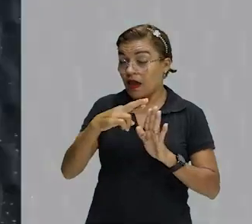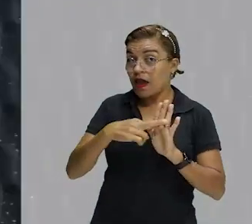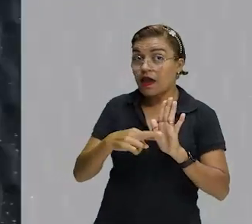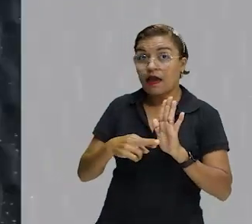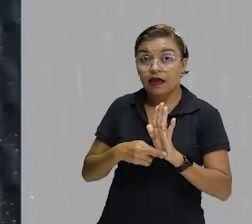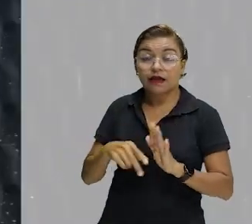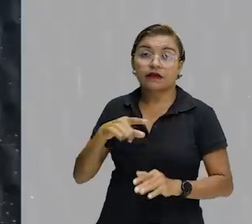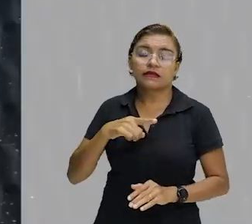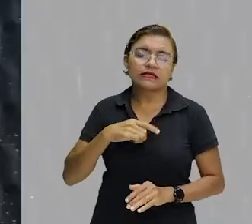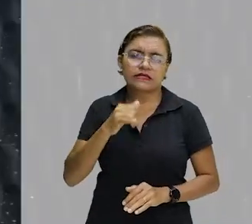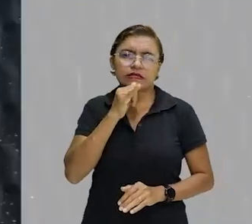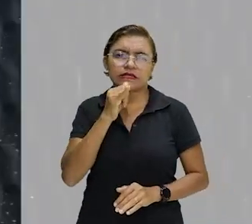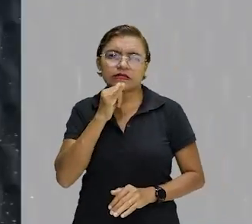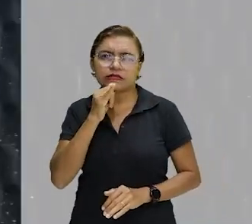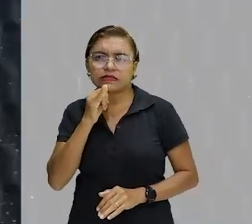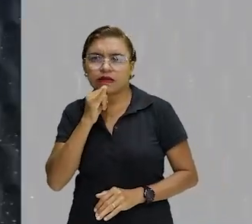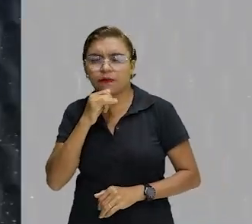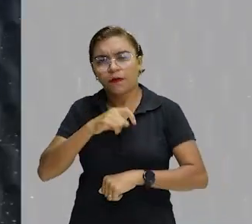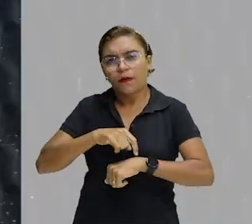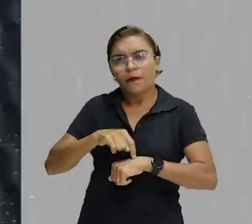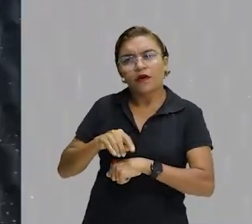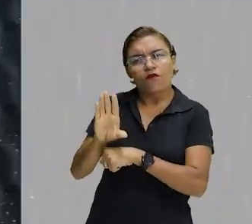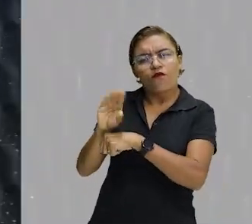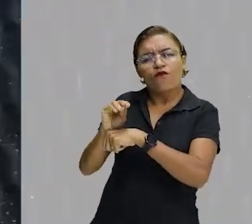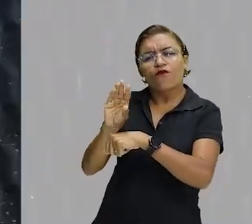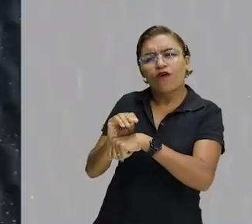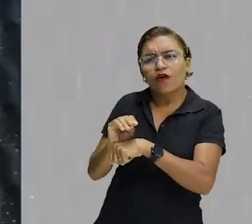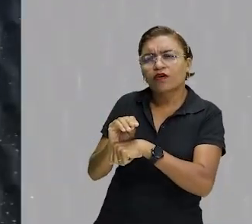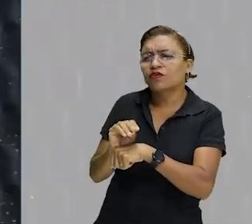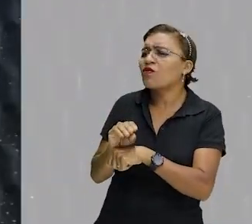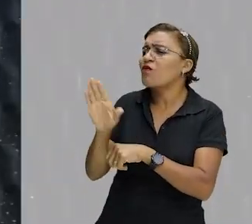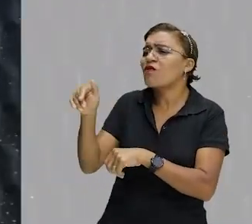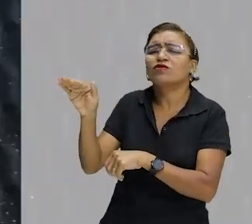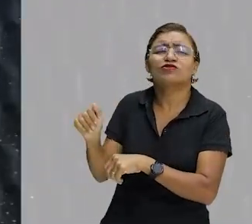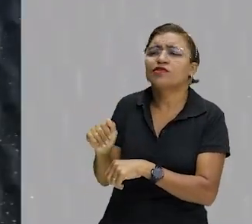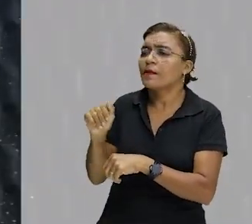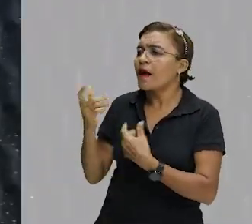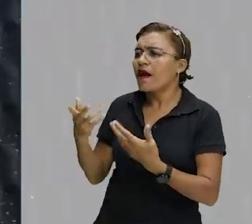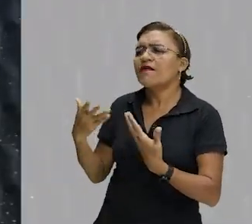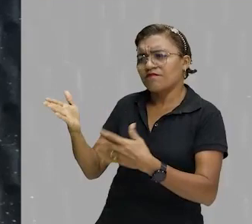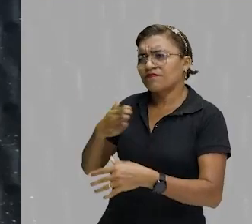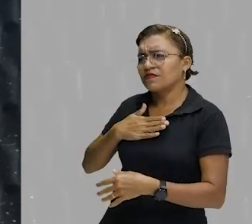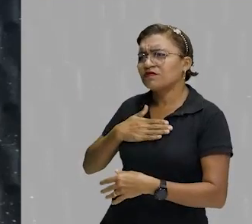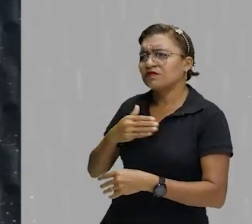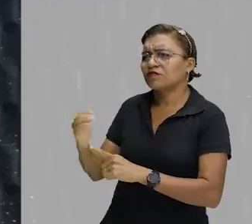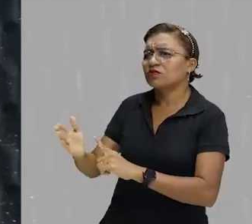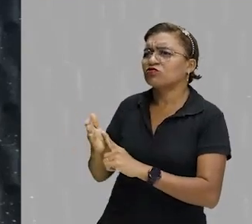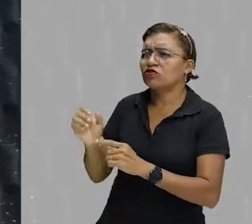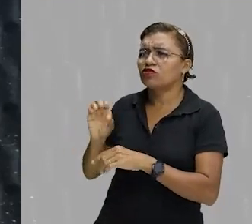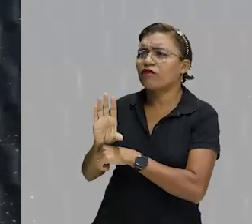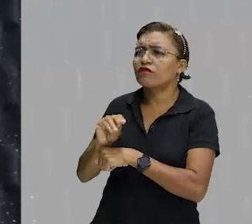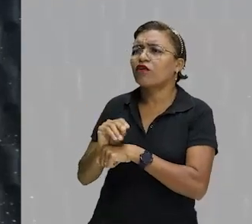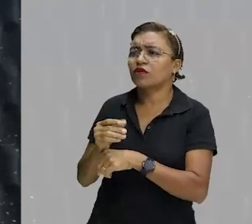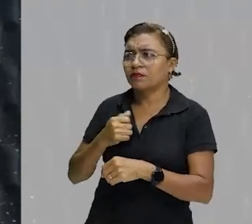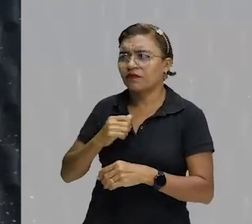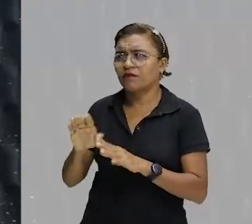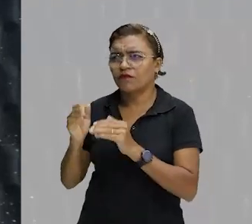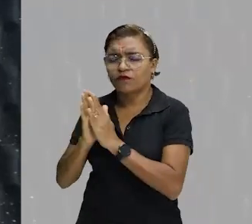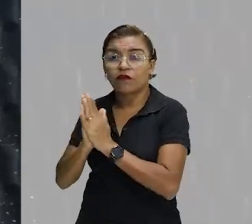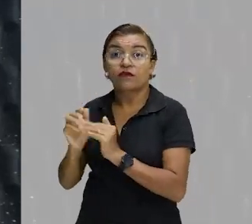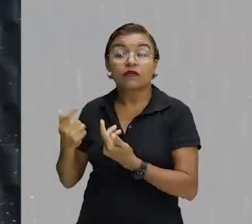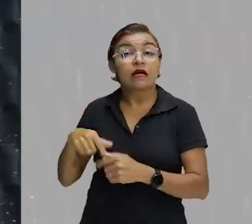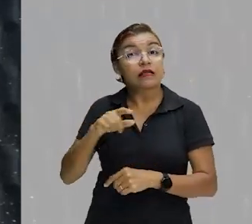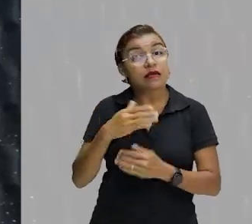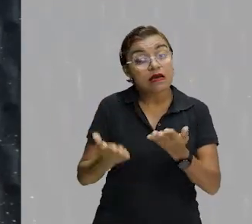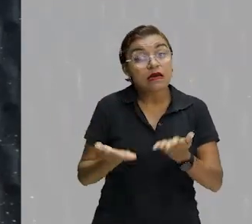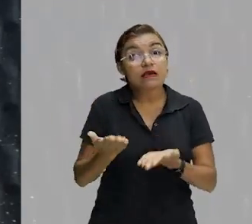vai tirar foto sabe o que eu estou falando. Tem gente assim, tira uma foto para mim que tu tira fotos maravilhosas. Naturalmente, essa pessoa tem essa ideia de